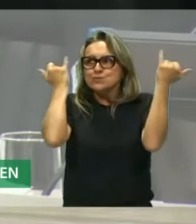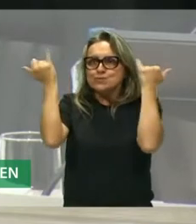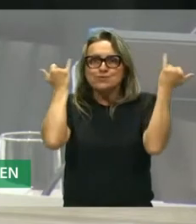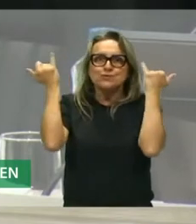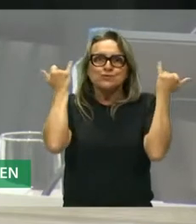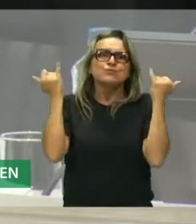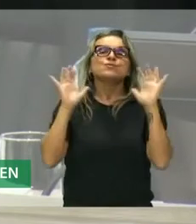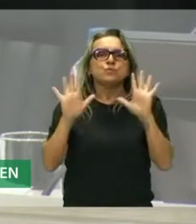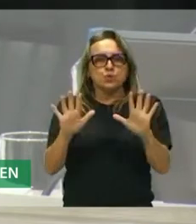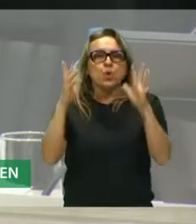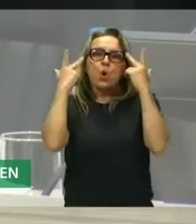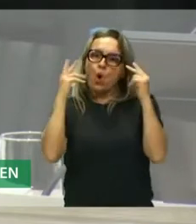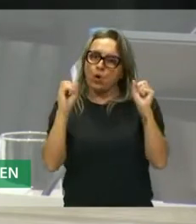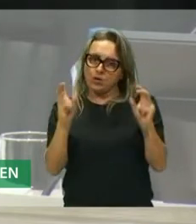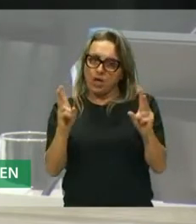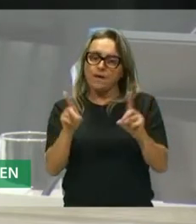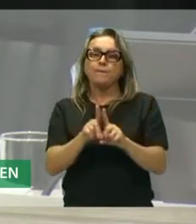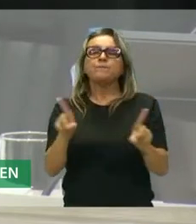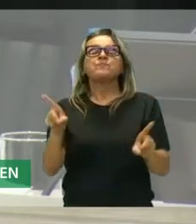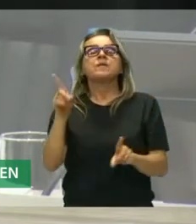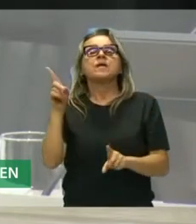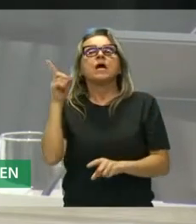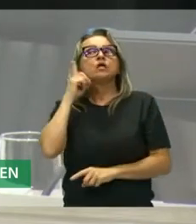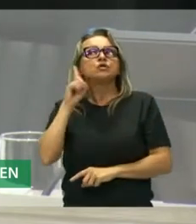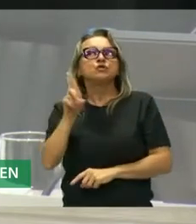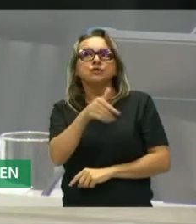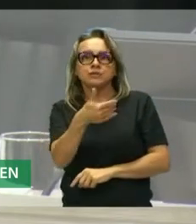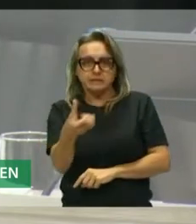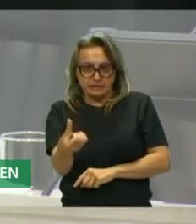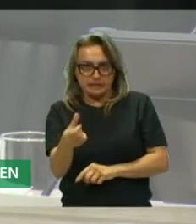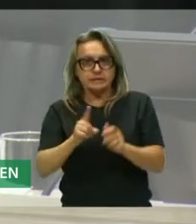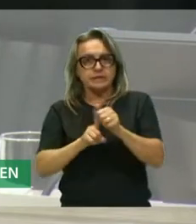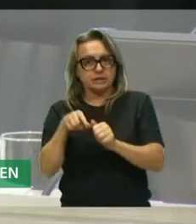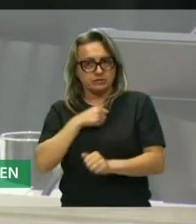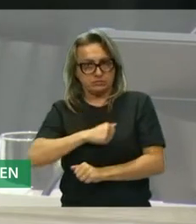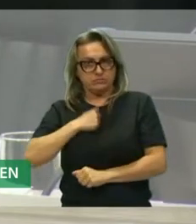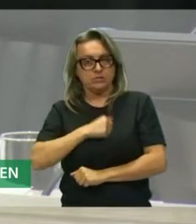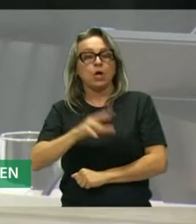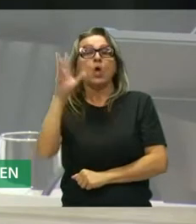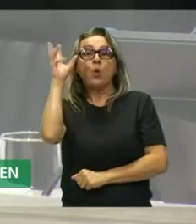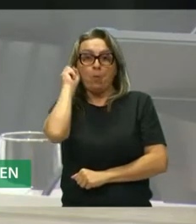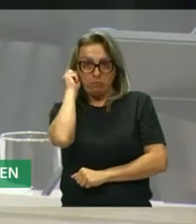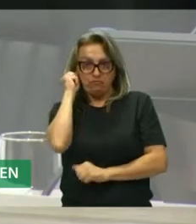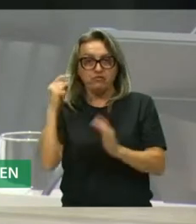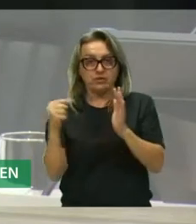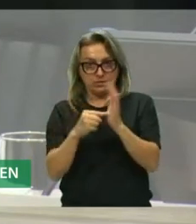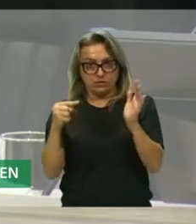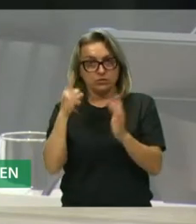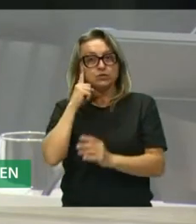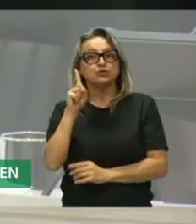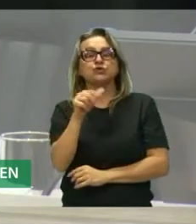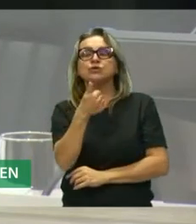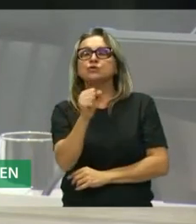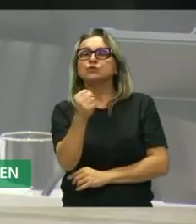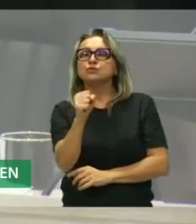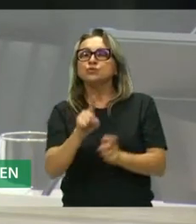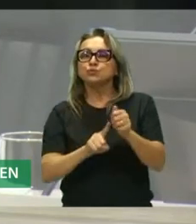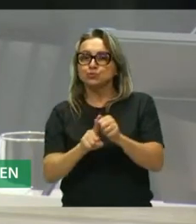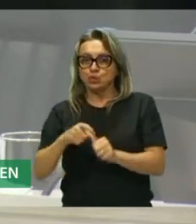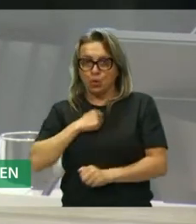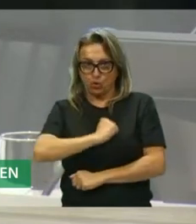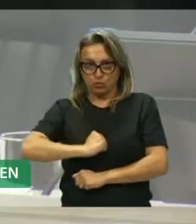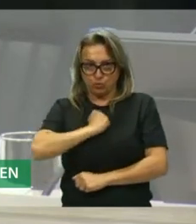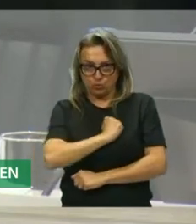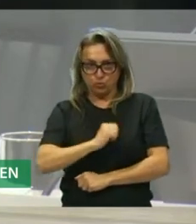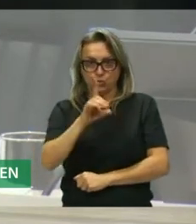instituição. No dia 16 de agosto, ouvi as denúncias. No dia 18 de agosto, o